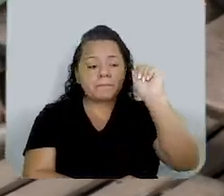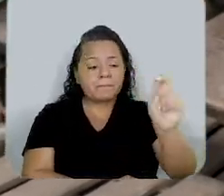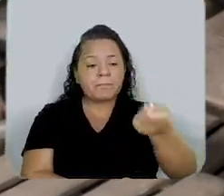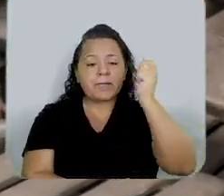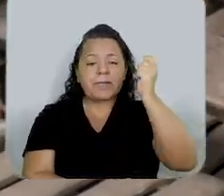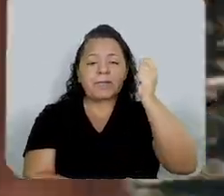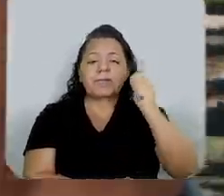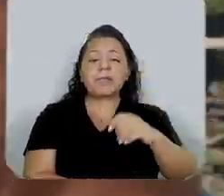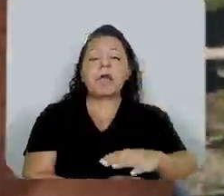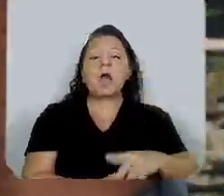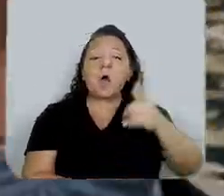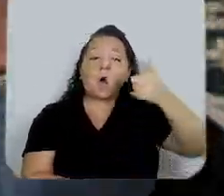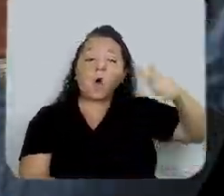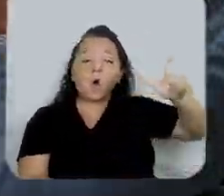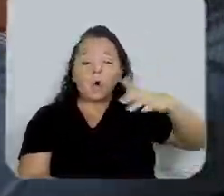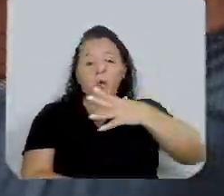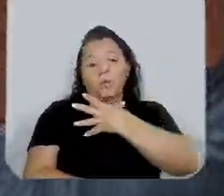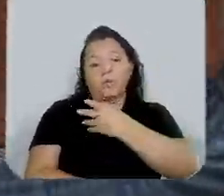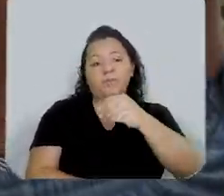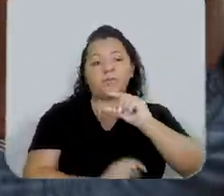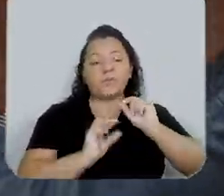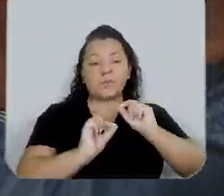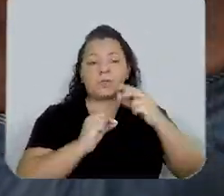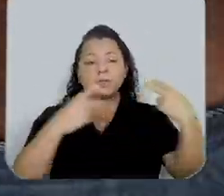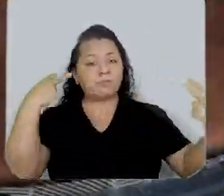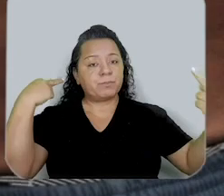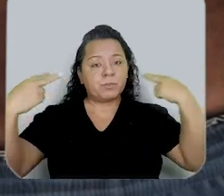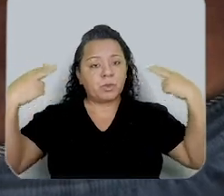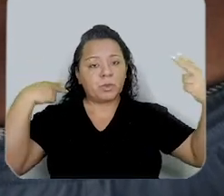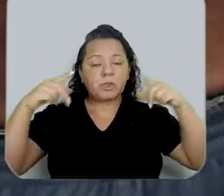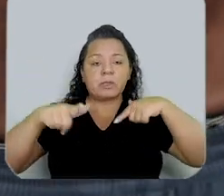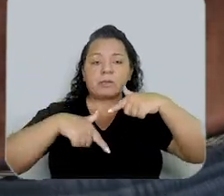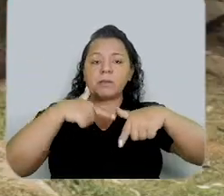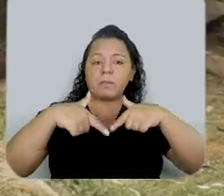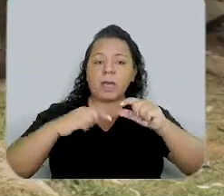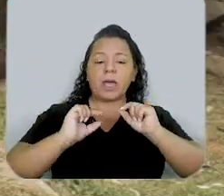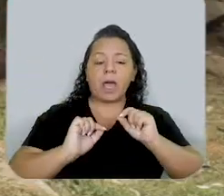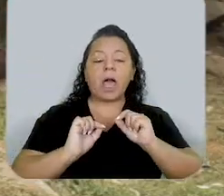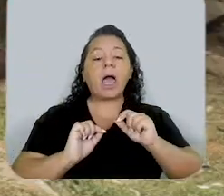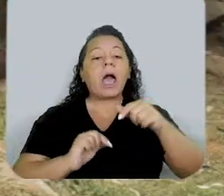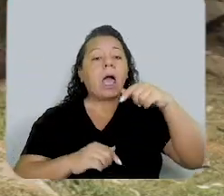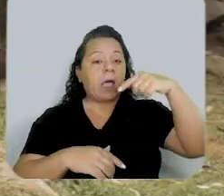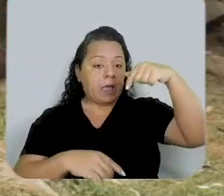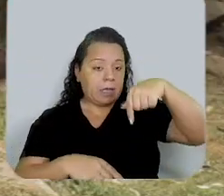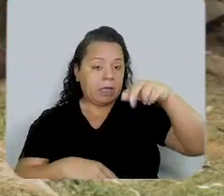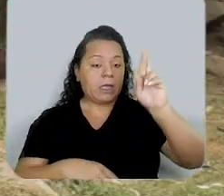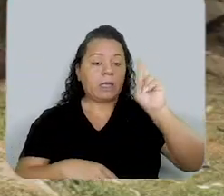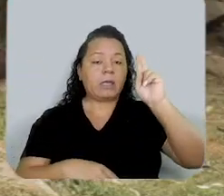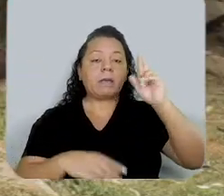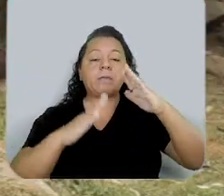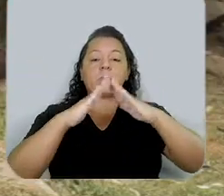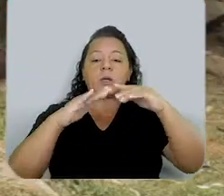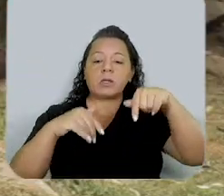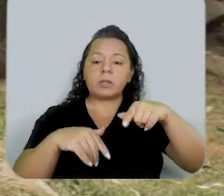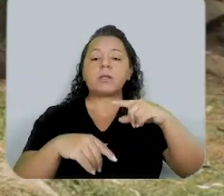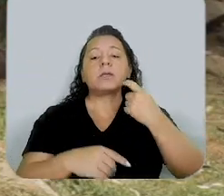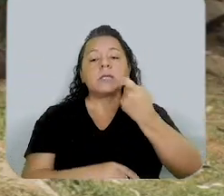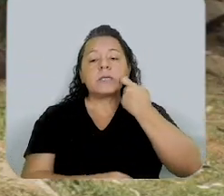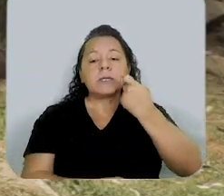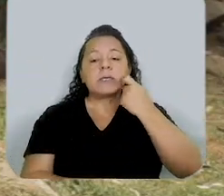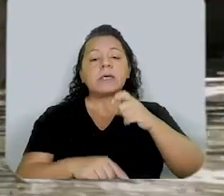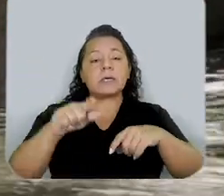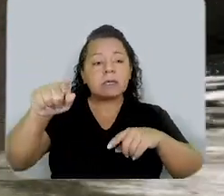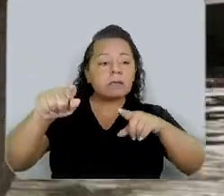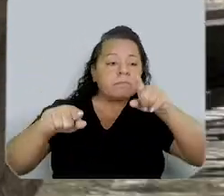que moram aqui mesmo que vivem da pesca até hoje em dia ainda. Esse aqui, outro bem aí, aquele daqui tem o som para lá,